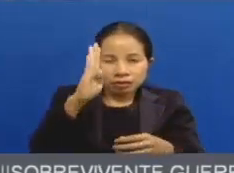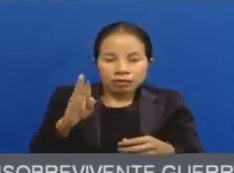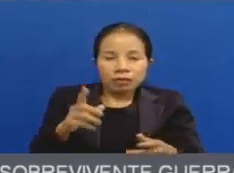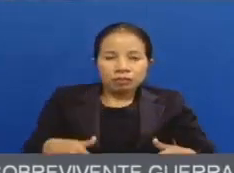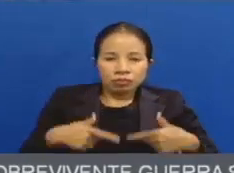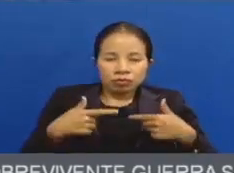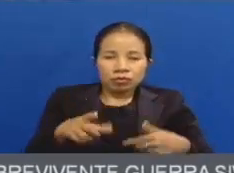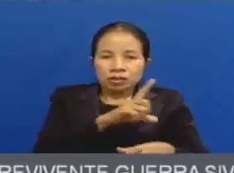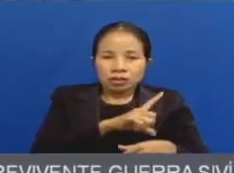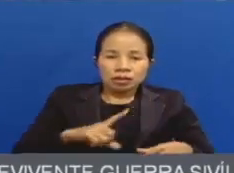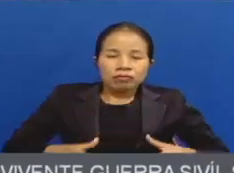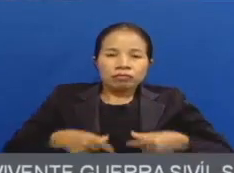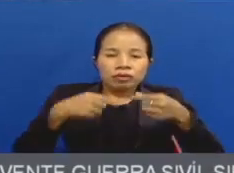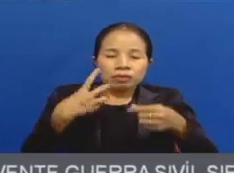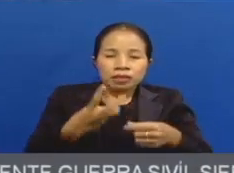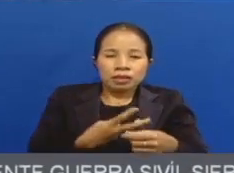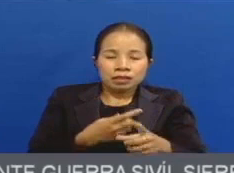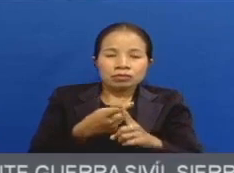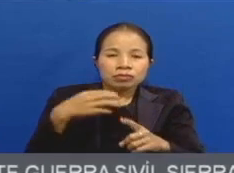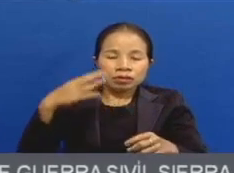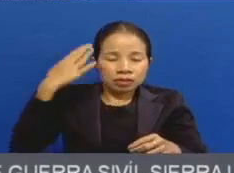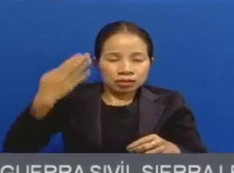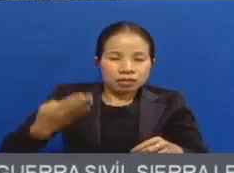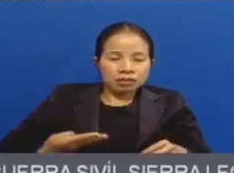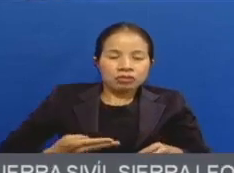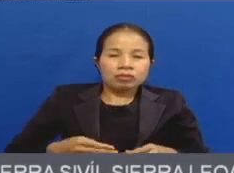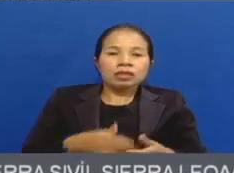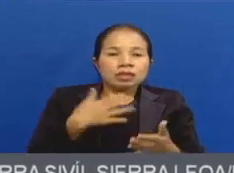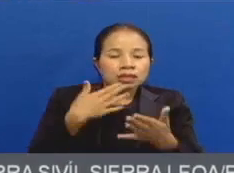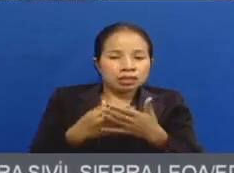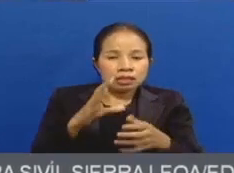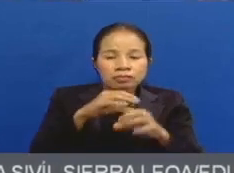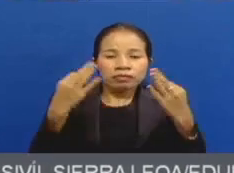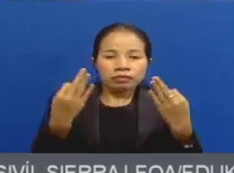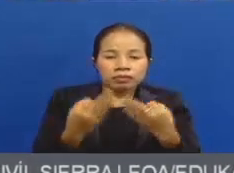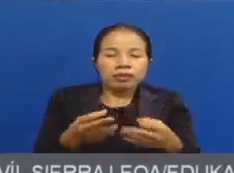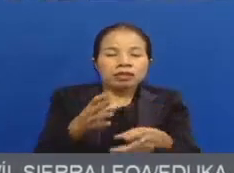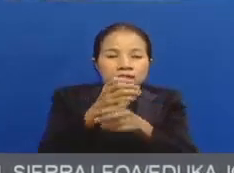ba ita, e Rússia Dona Isabel Ferreira, ba dia coto nebe família Simo.